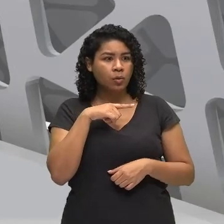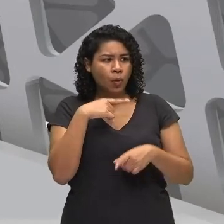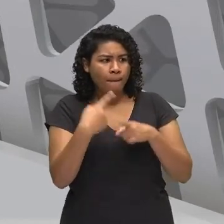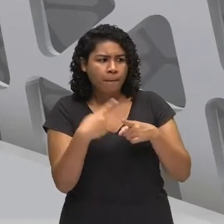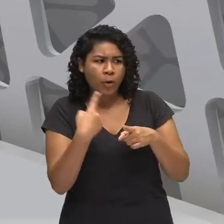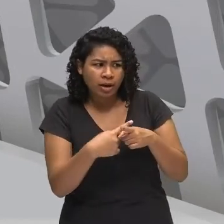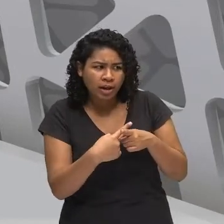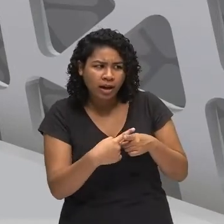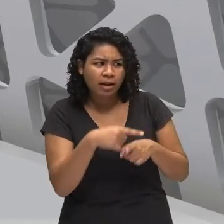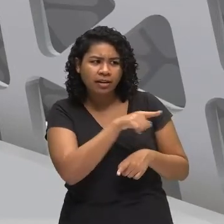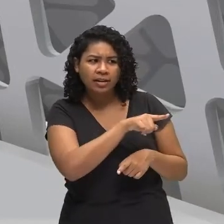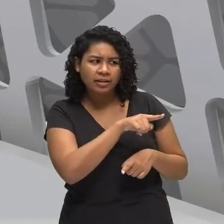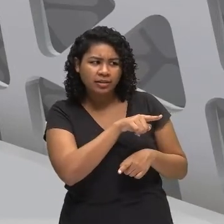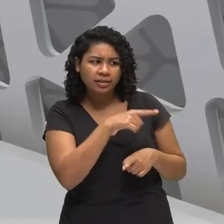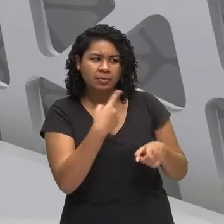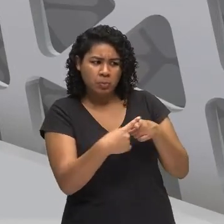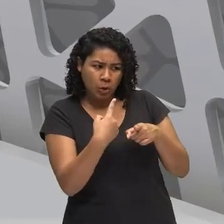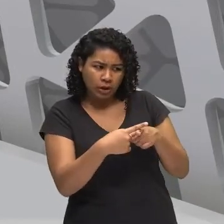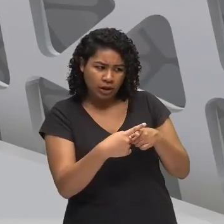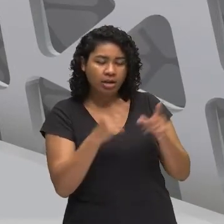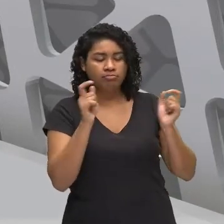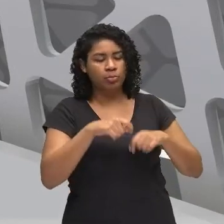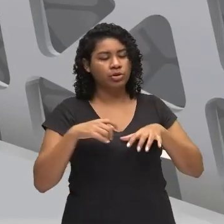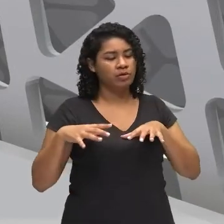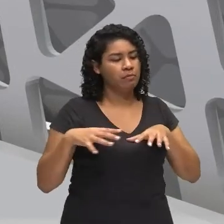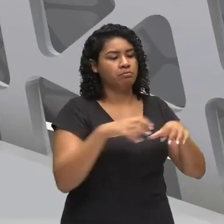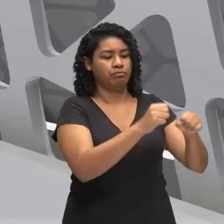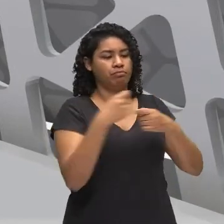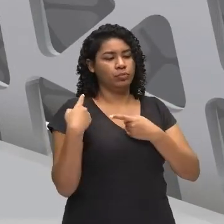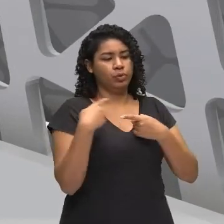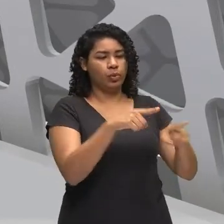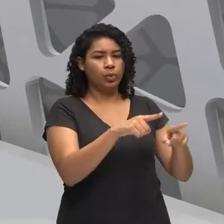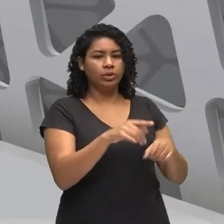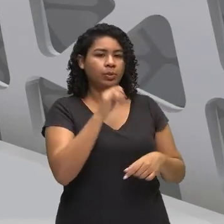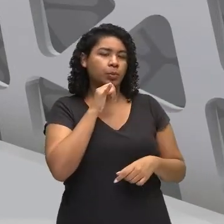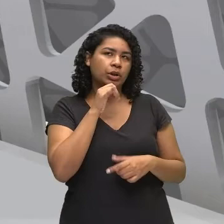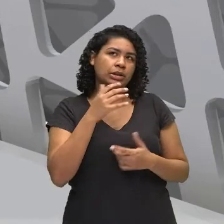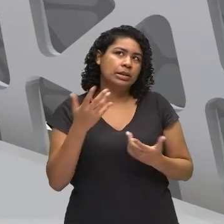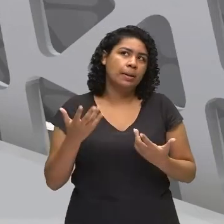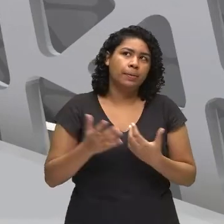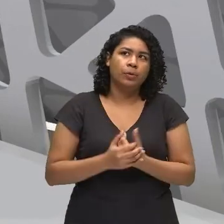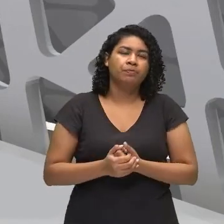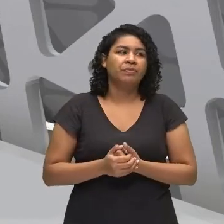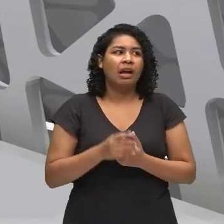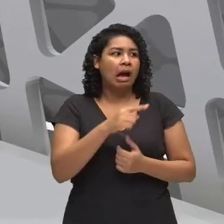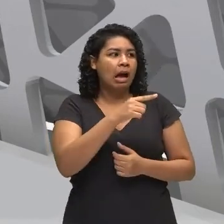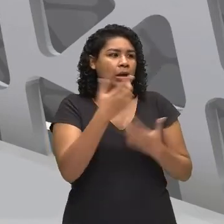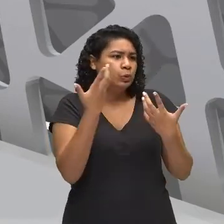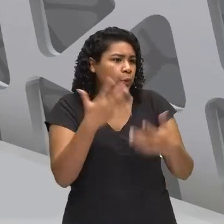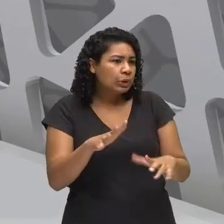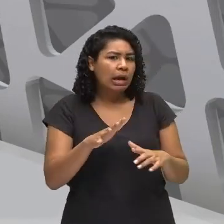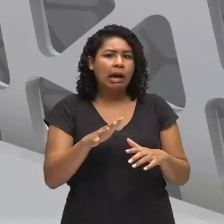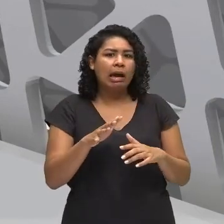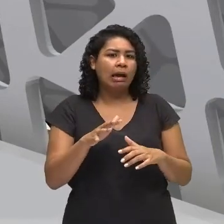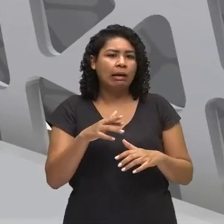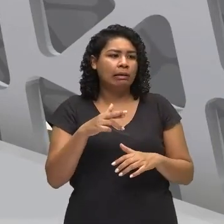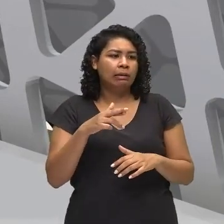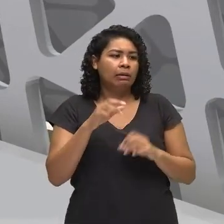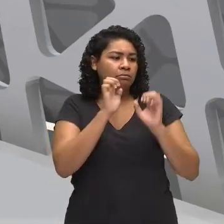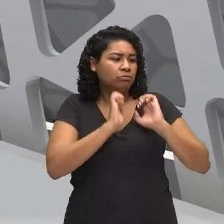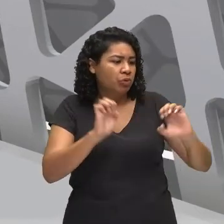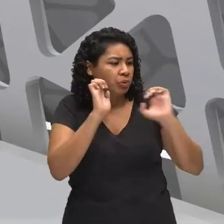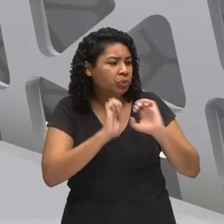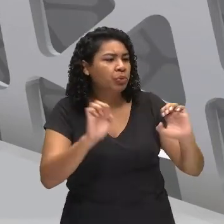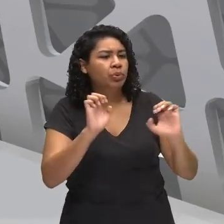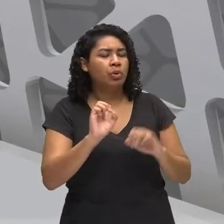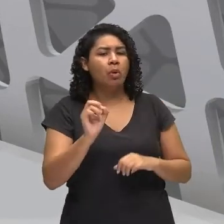real para atacar alguém, né, como, por exemplo, o impedimento da evangelização ou a belicosidade de alguém,